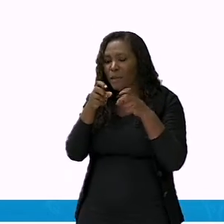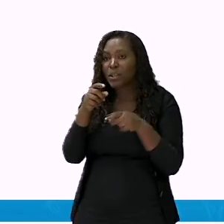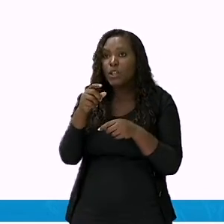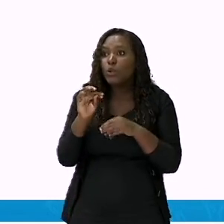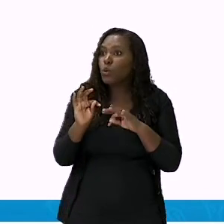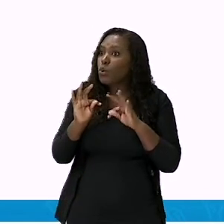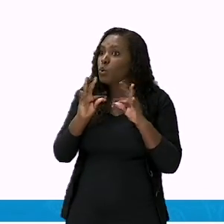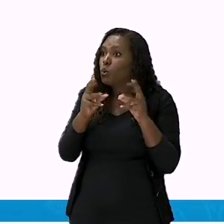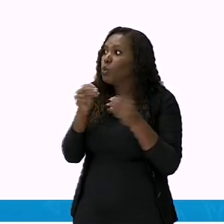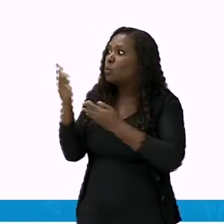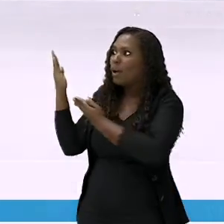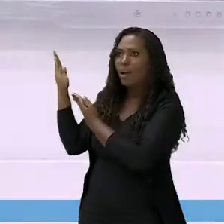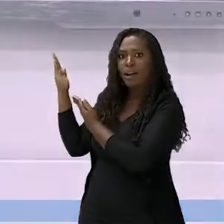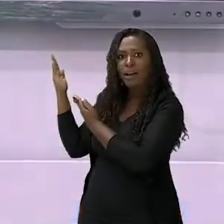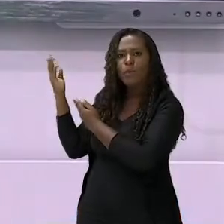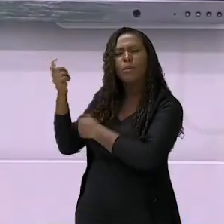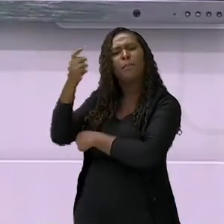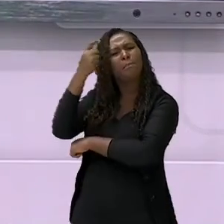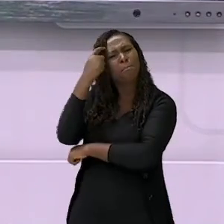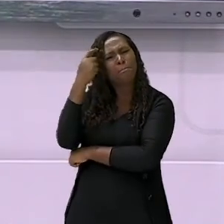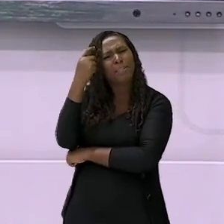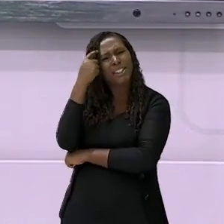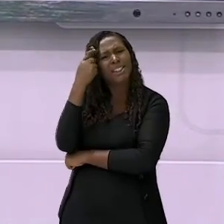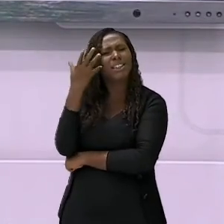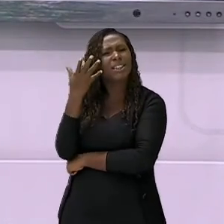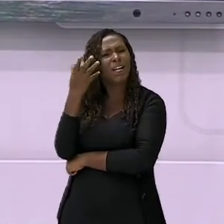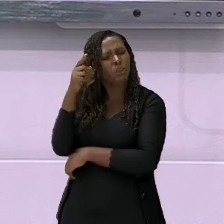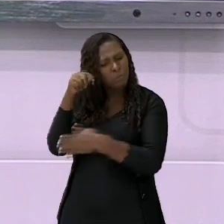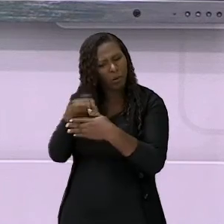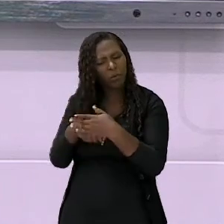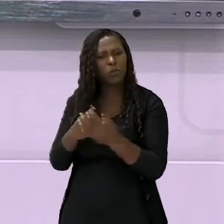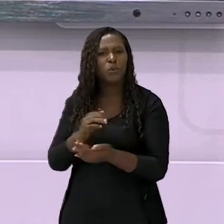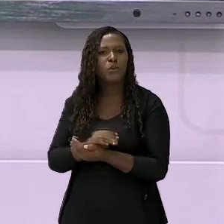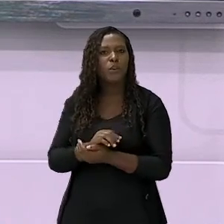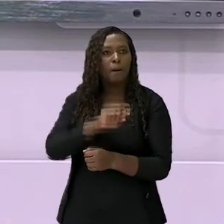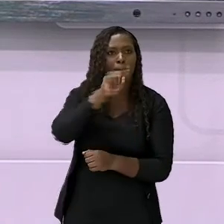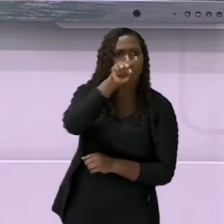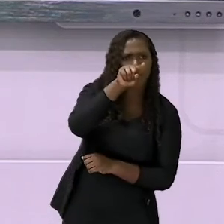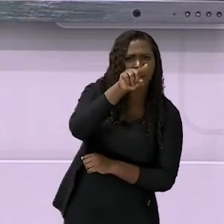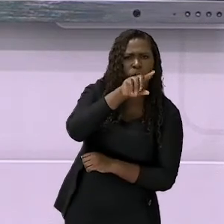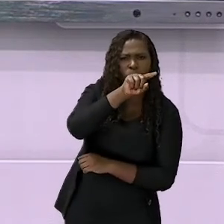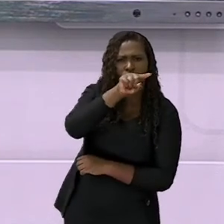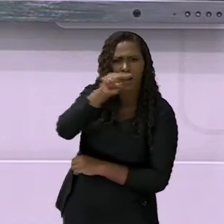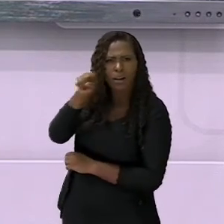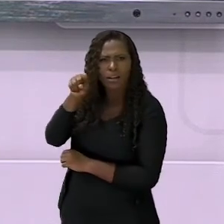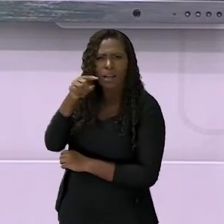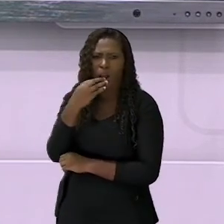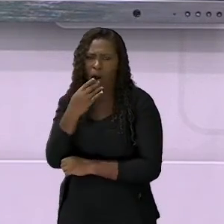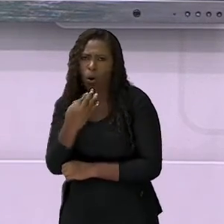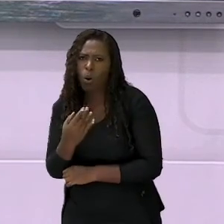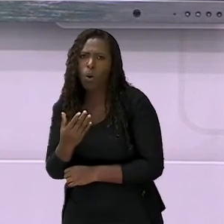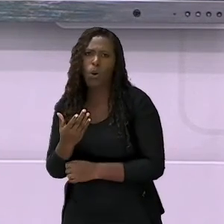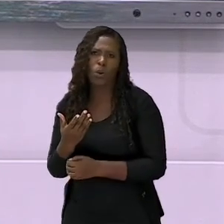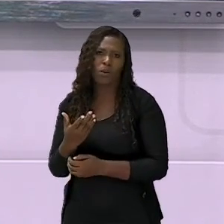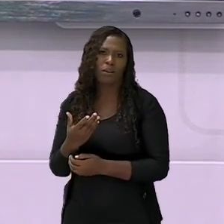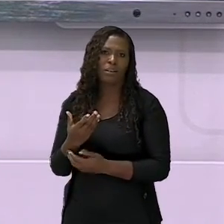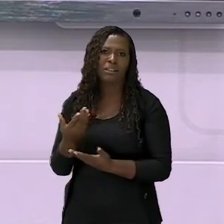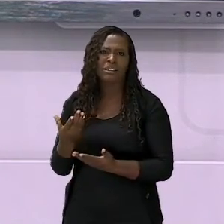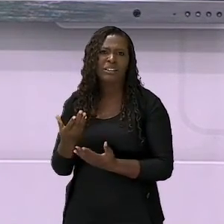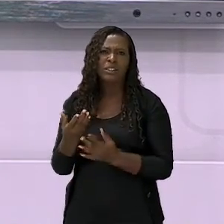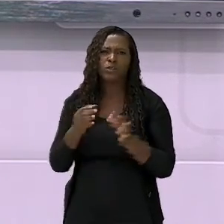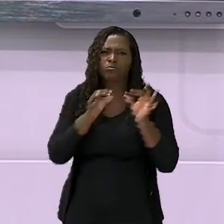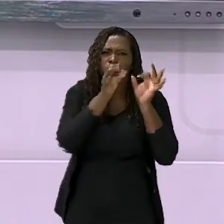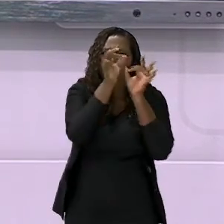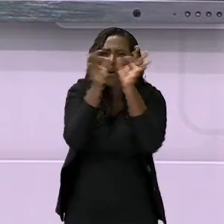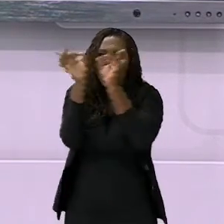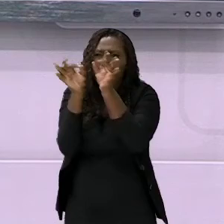pensado. Cada pingo, cada linha, cada cor foi colocada no devido lugar, no